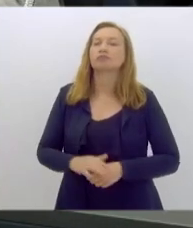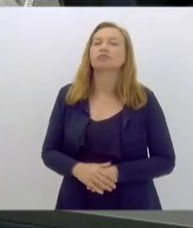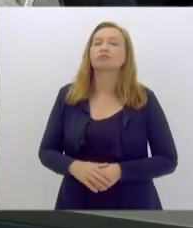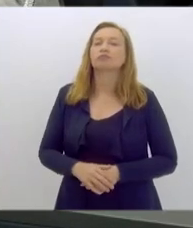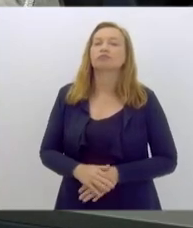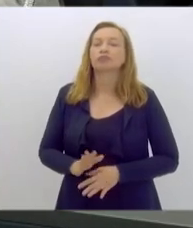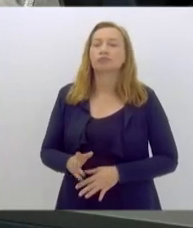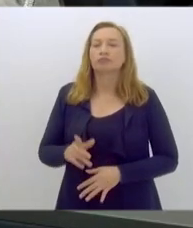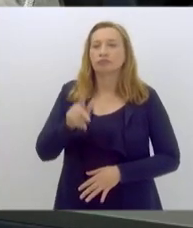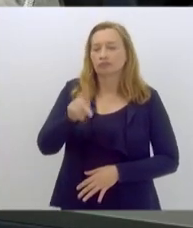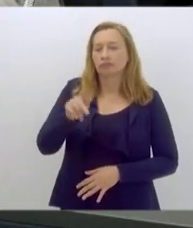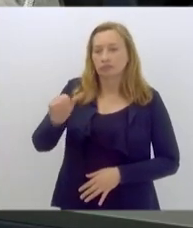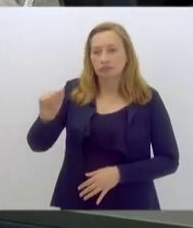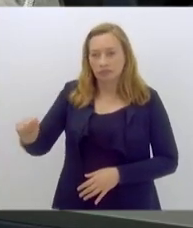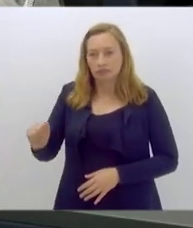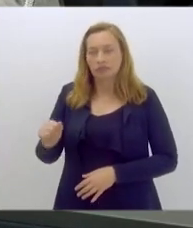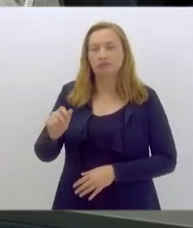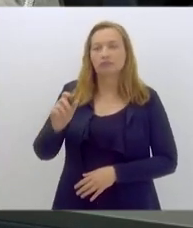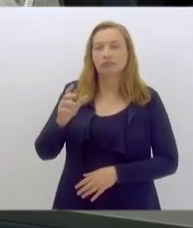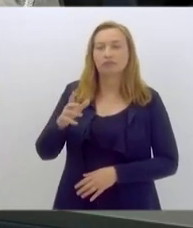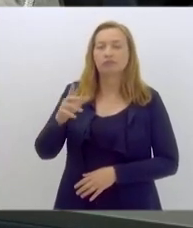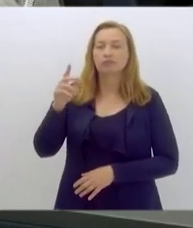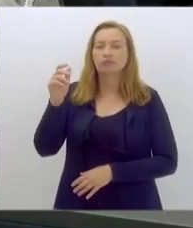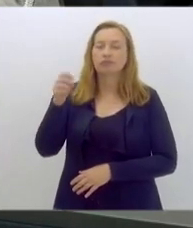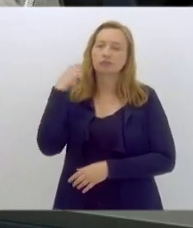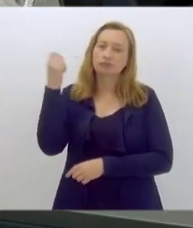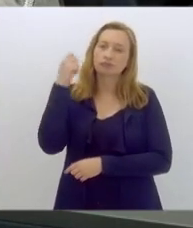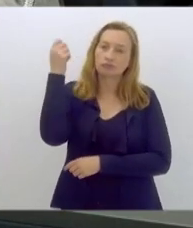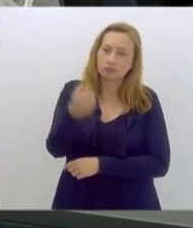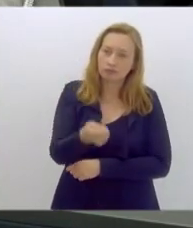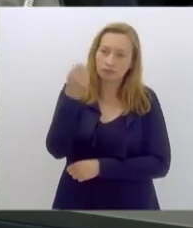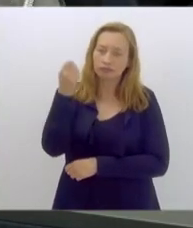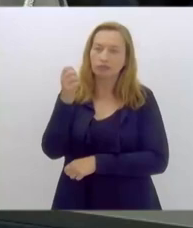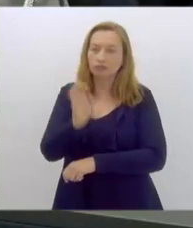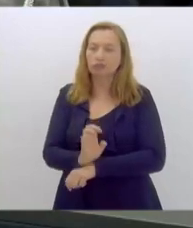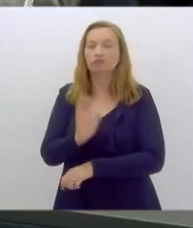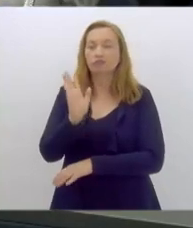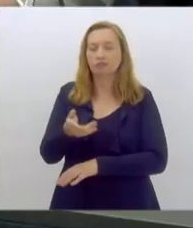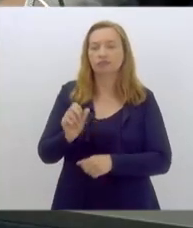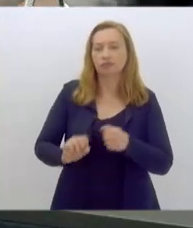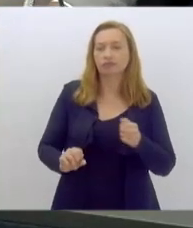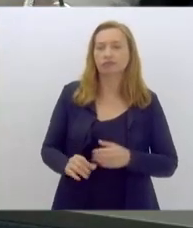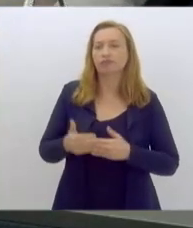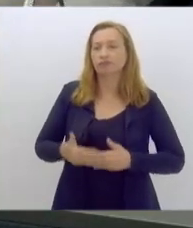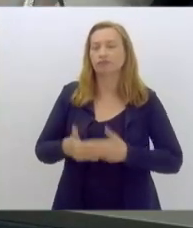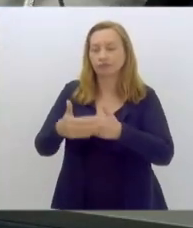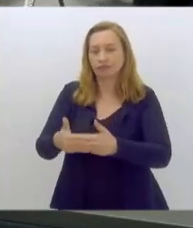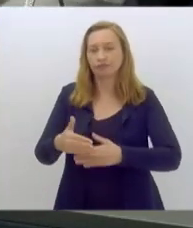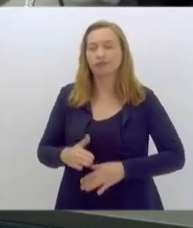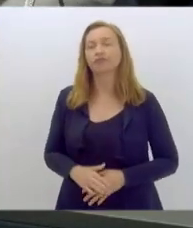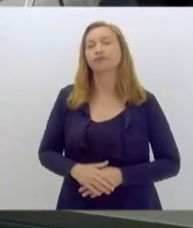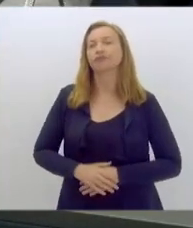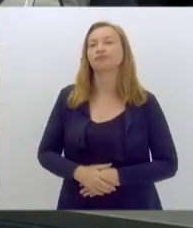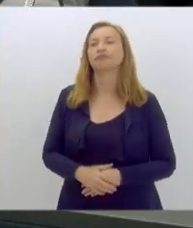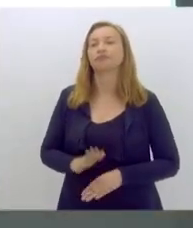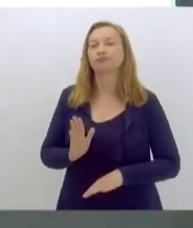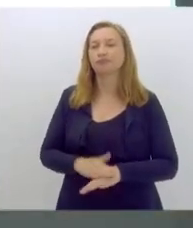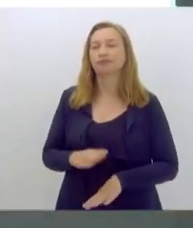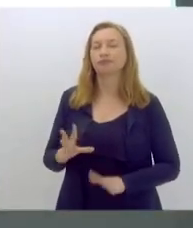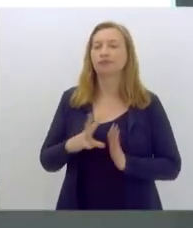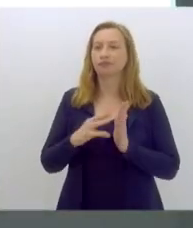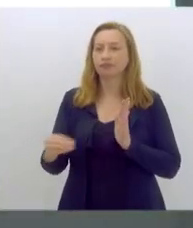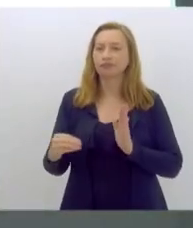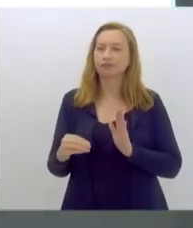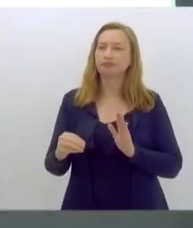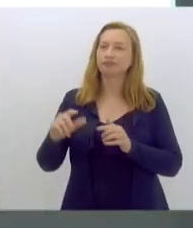na questão do PPA o Rio Grande do Sul já o tenha feito bom avançando Mais especificamente os modelos